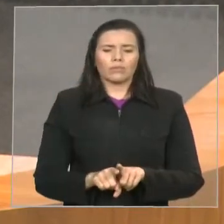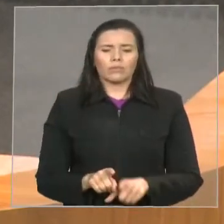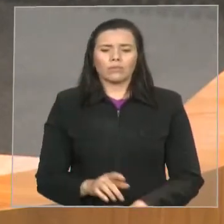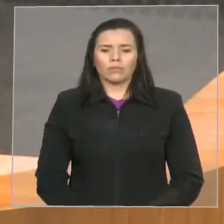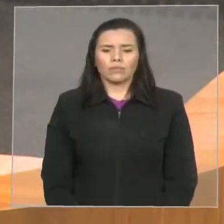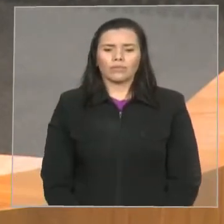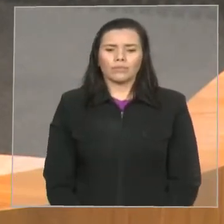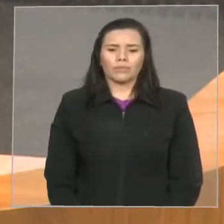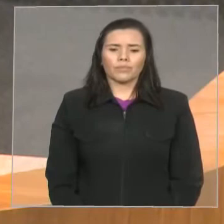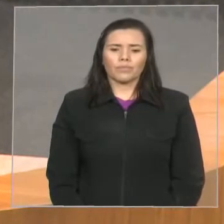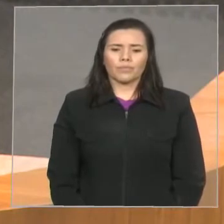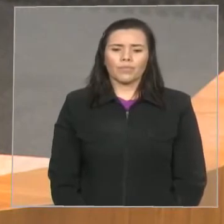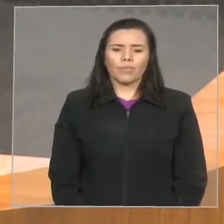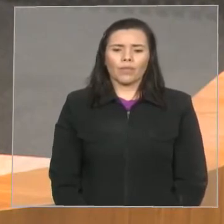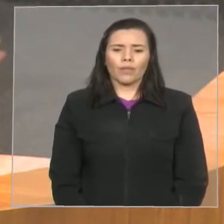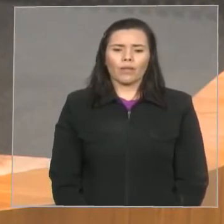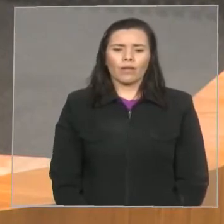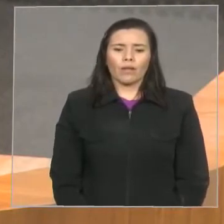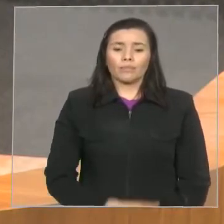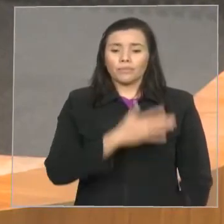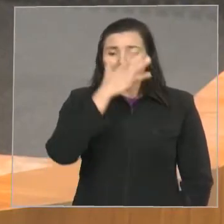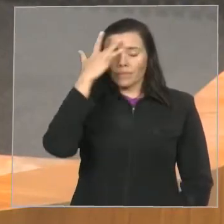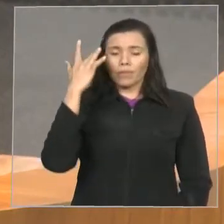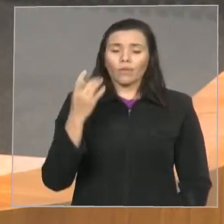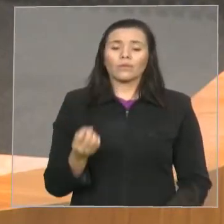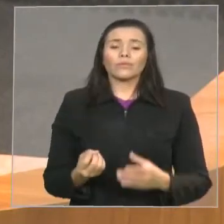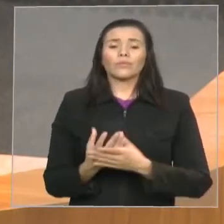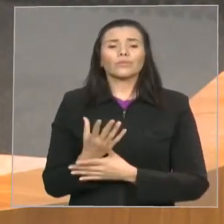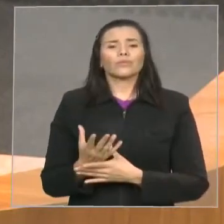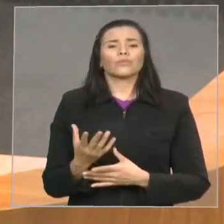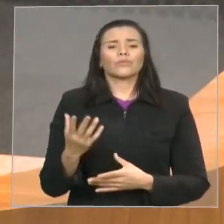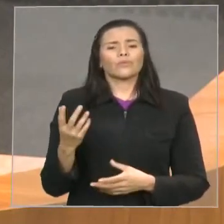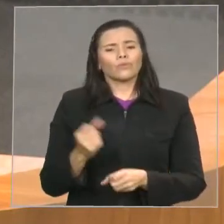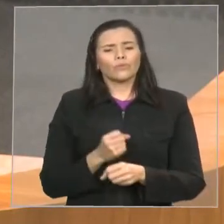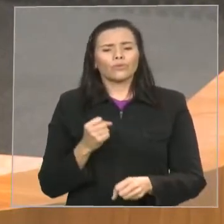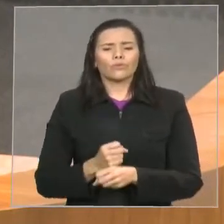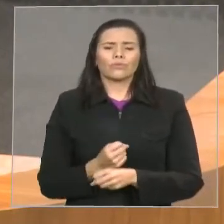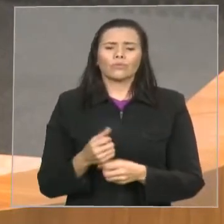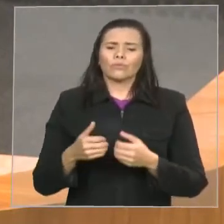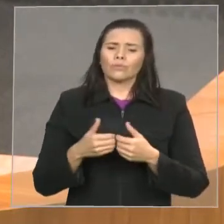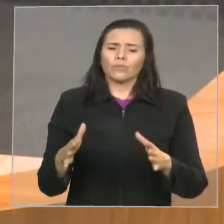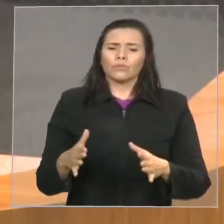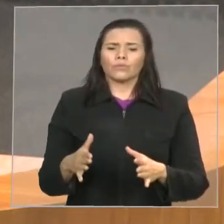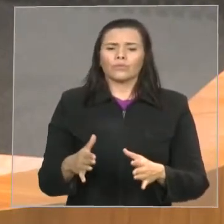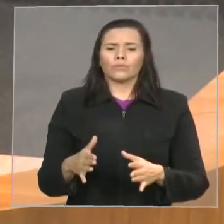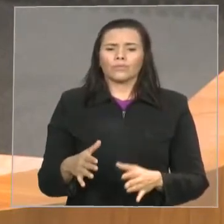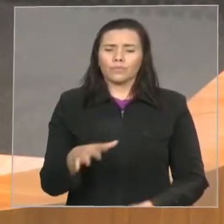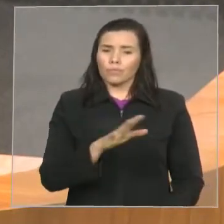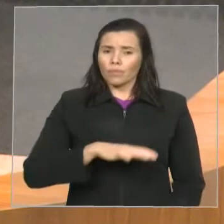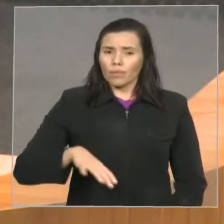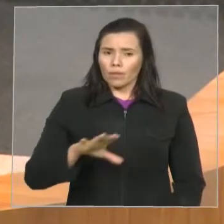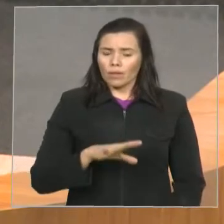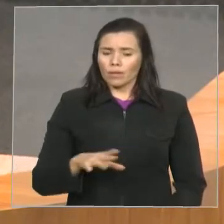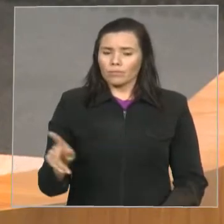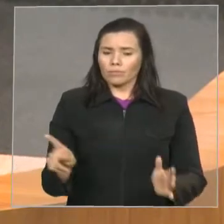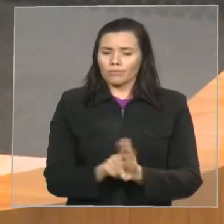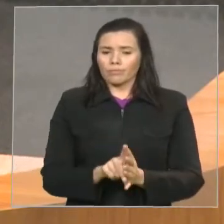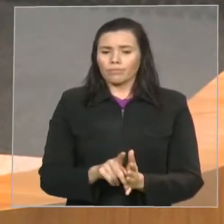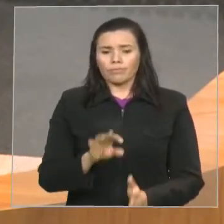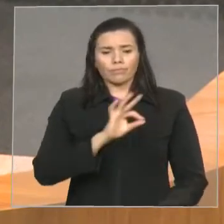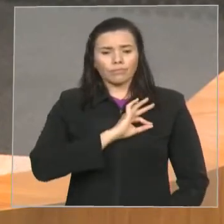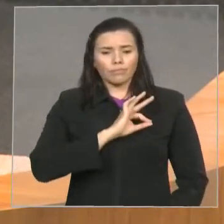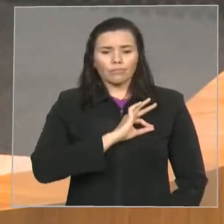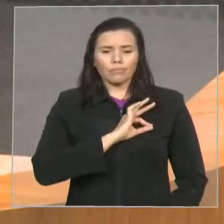feita uma visita, quem criou, quem construiu, quem instalou aquele espaço para os policiais